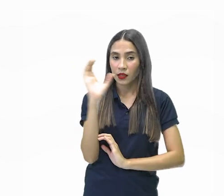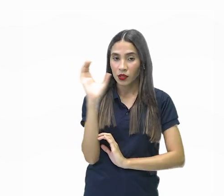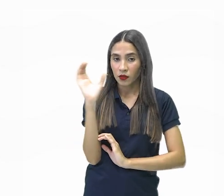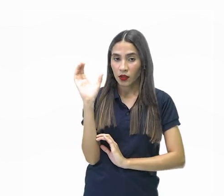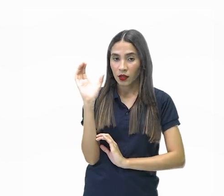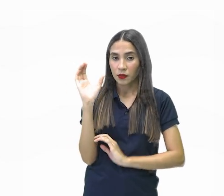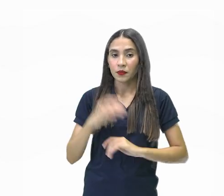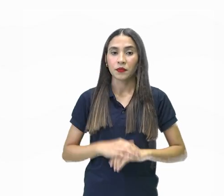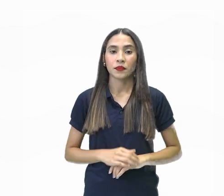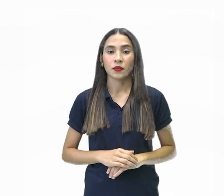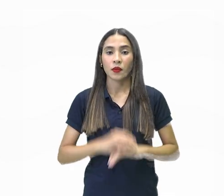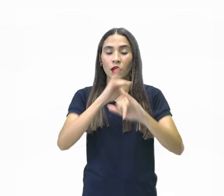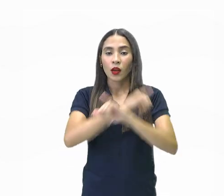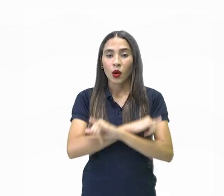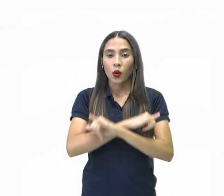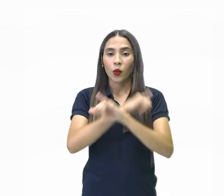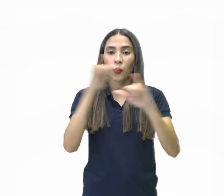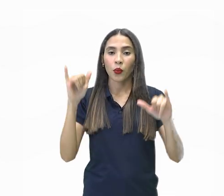investigação científica,